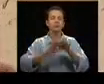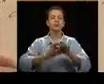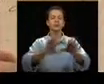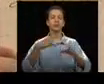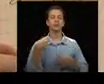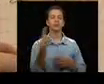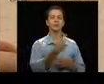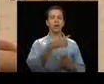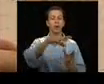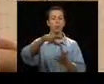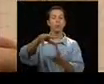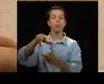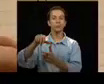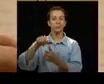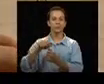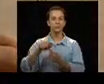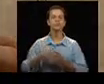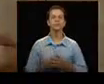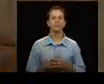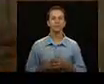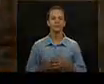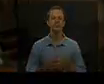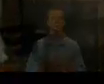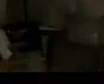da gente, é o mundo.